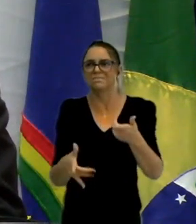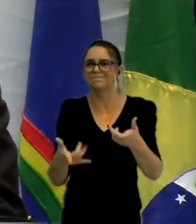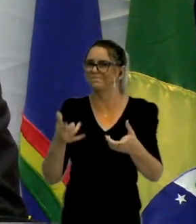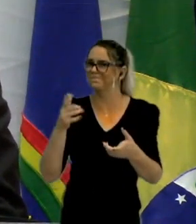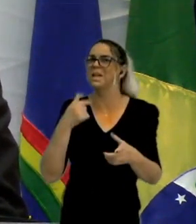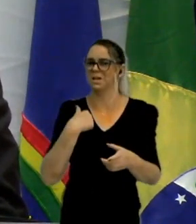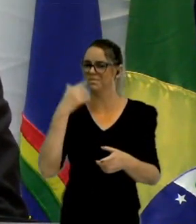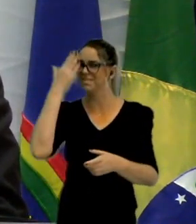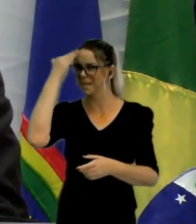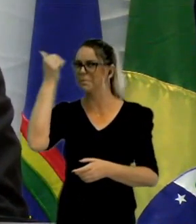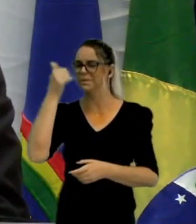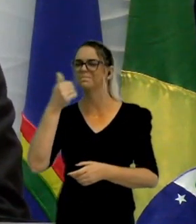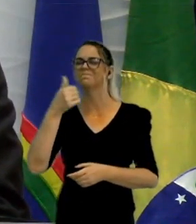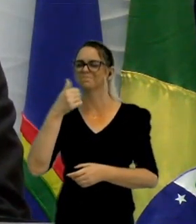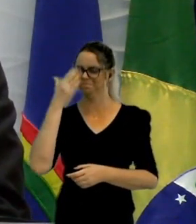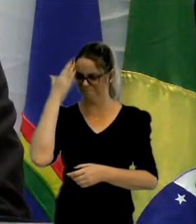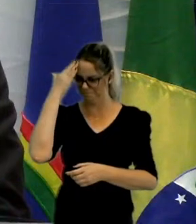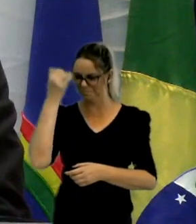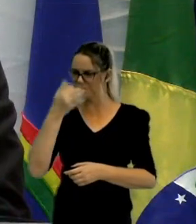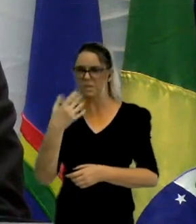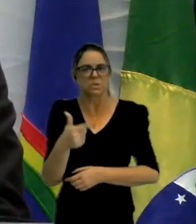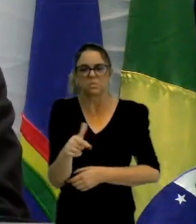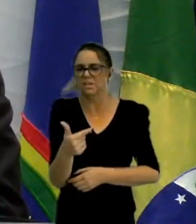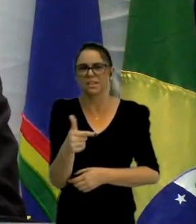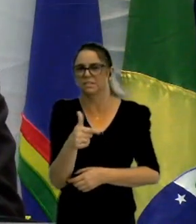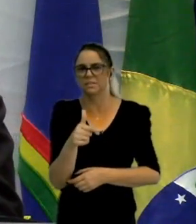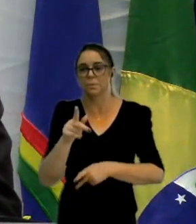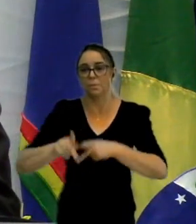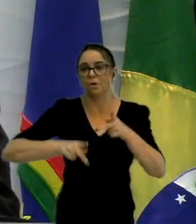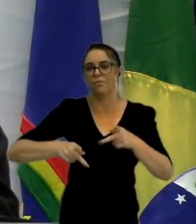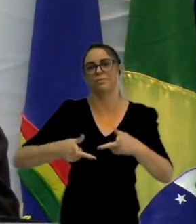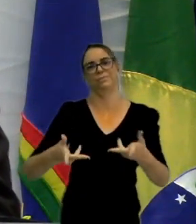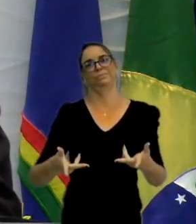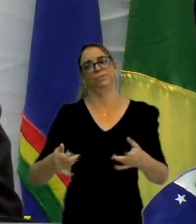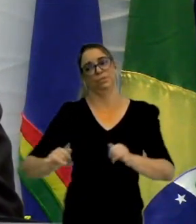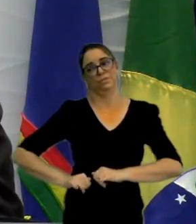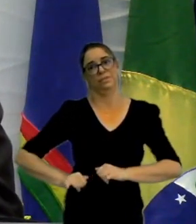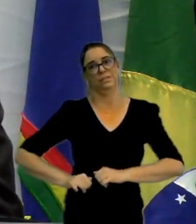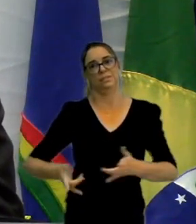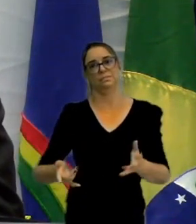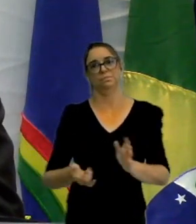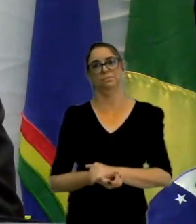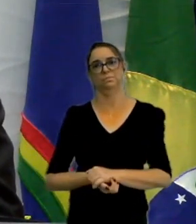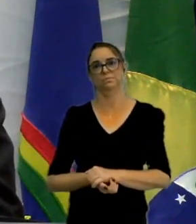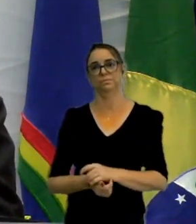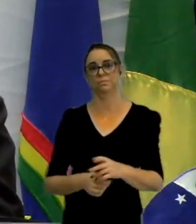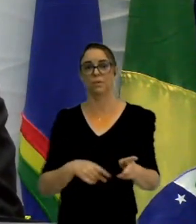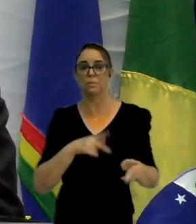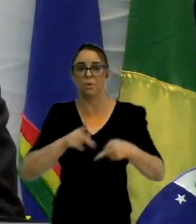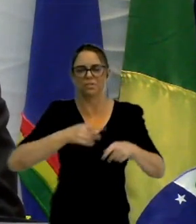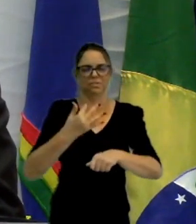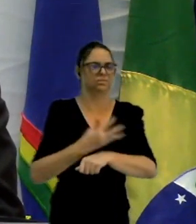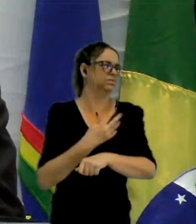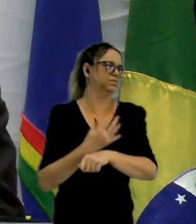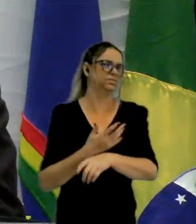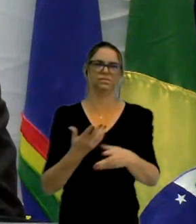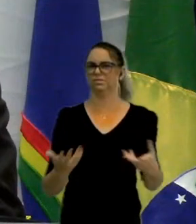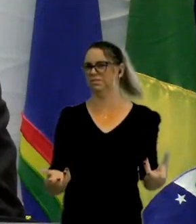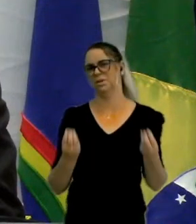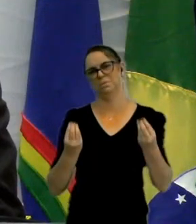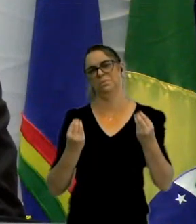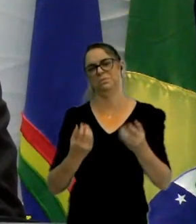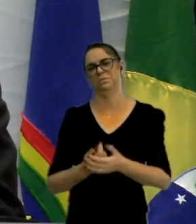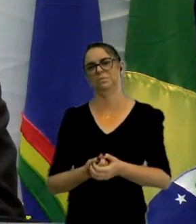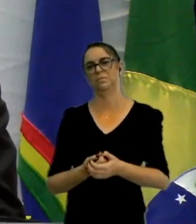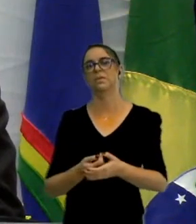está chegando. Então, a nossa população não aguenta mais tanto descaso praticado pela Compesa. Então, fica feito aqui